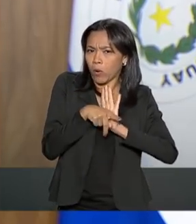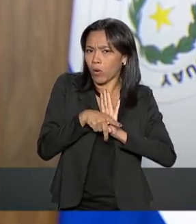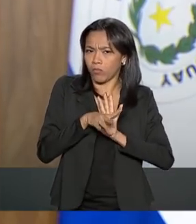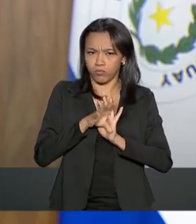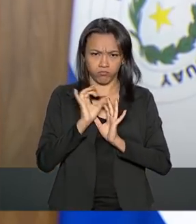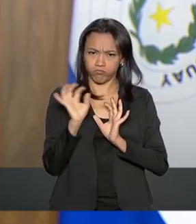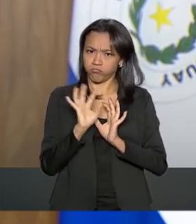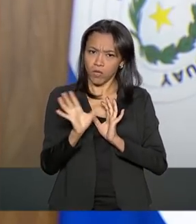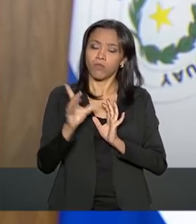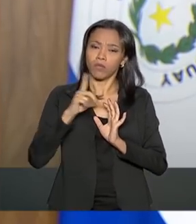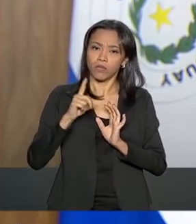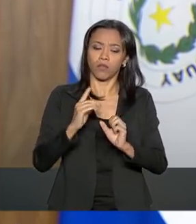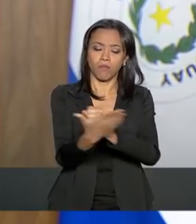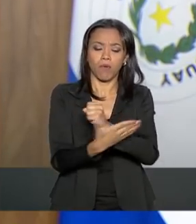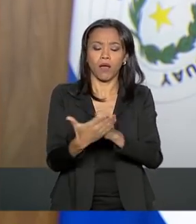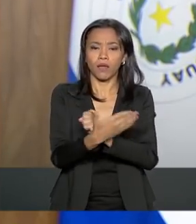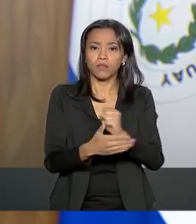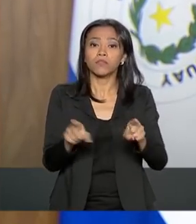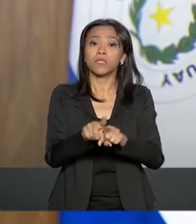valores.